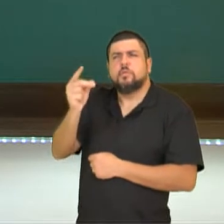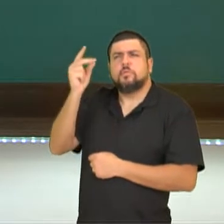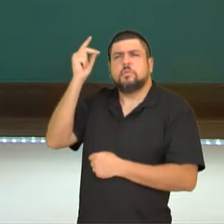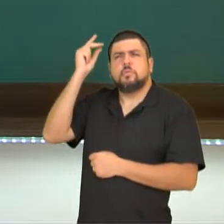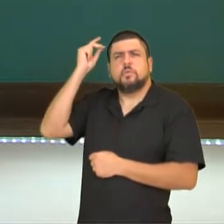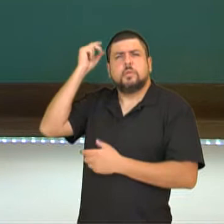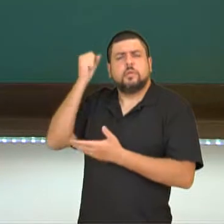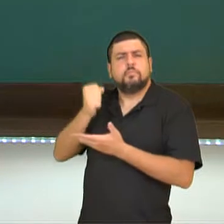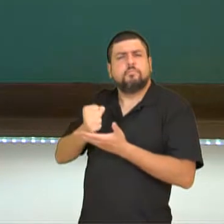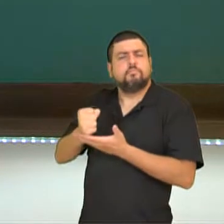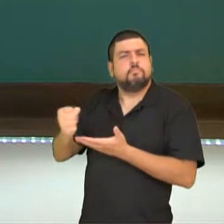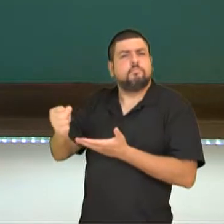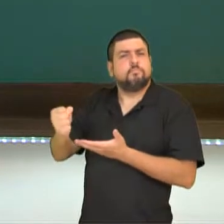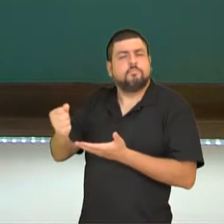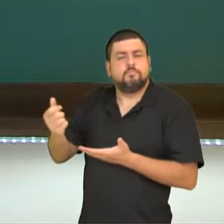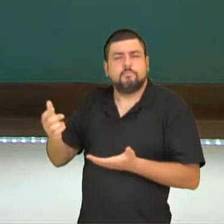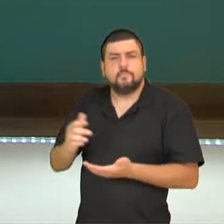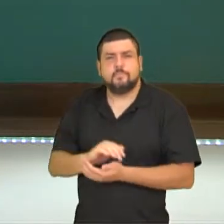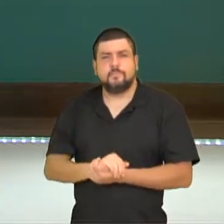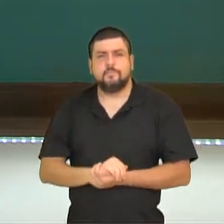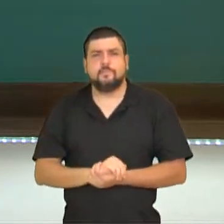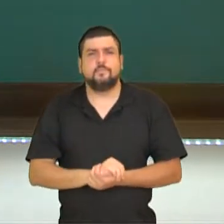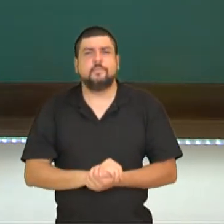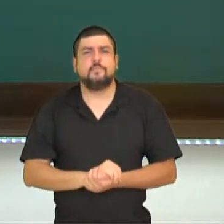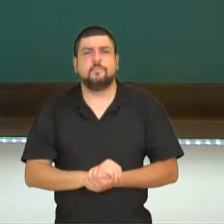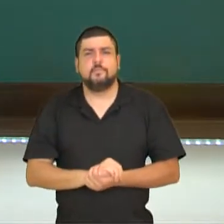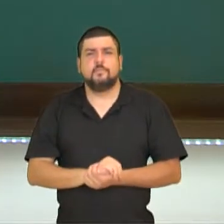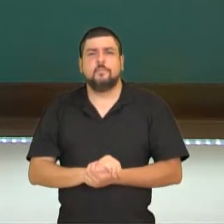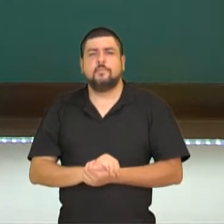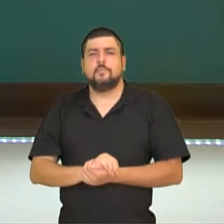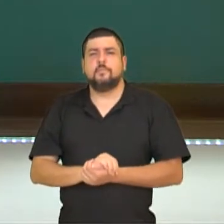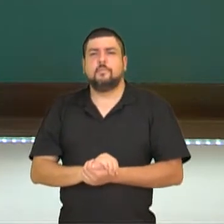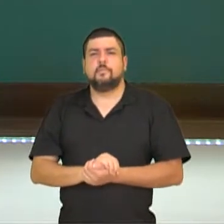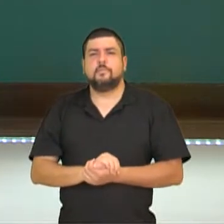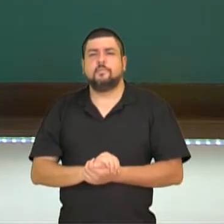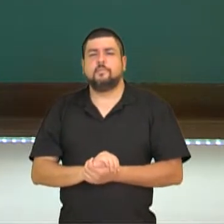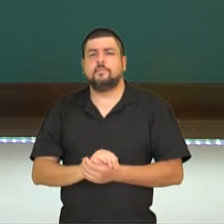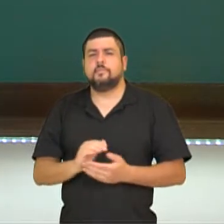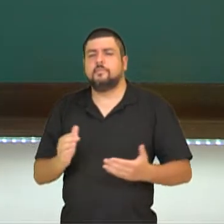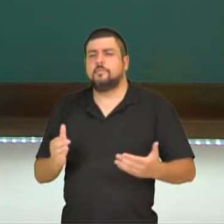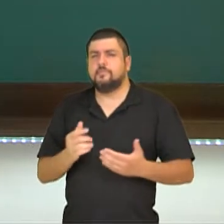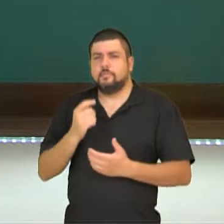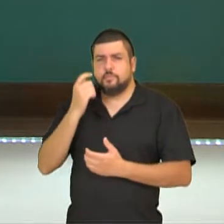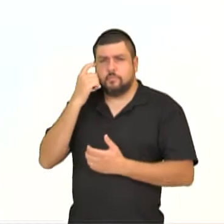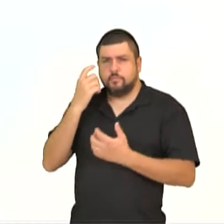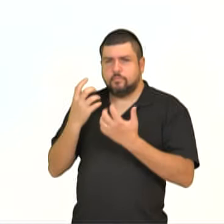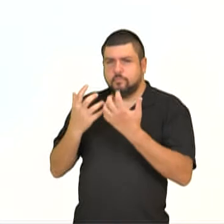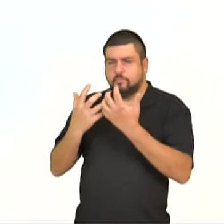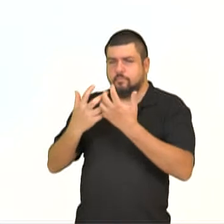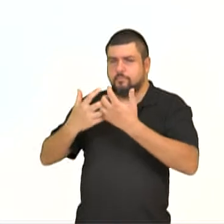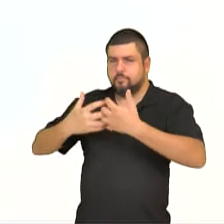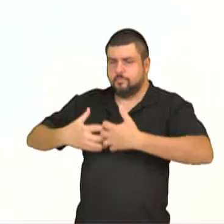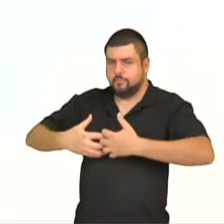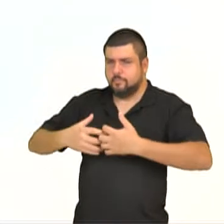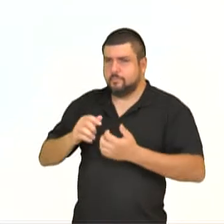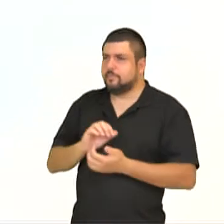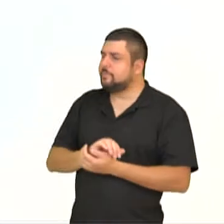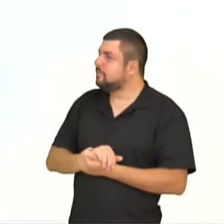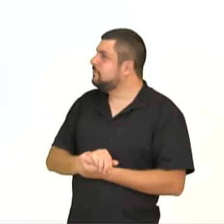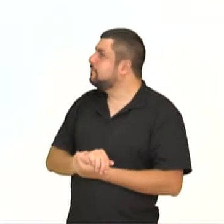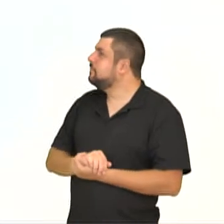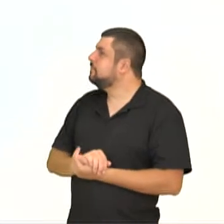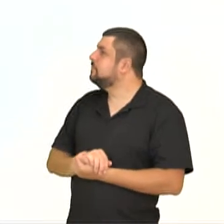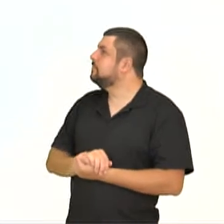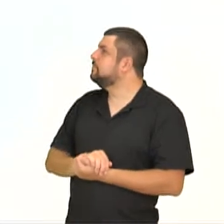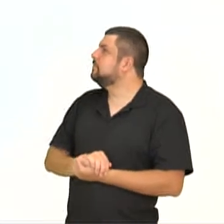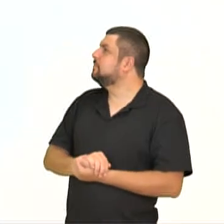¿Cierto? Vamos a seguir. Vamos a reflexionar. ¿Ya escuchaste hablar